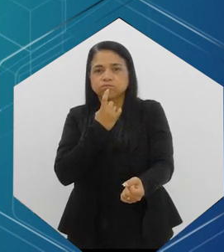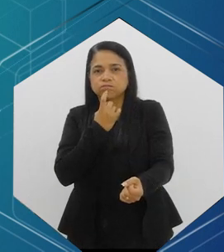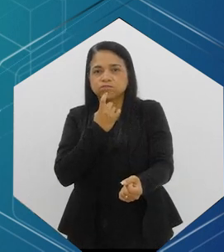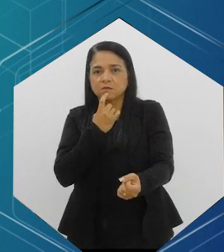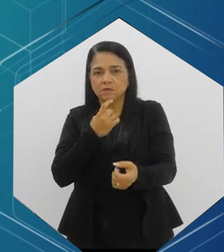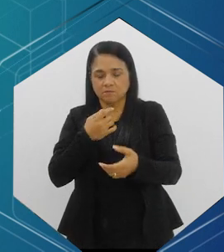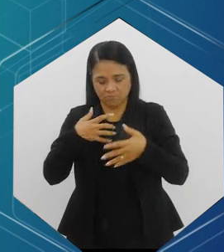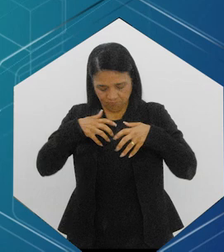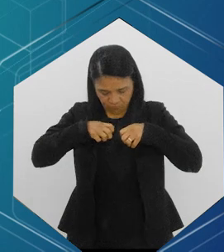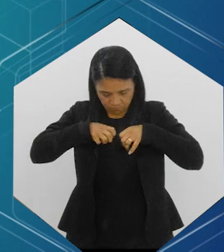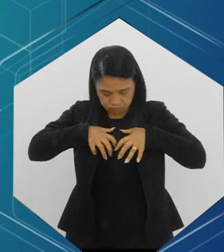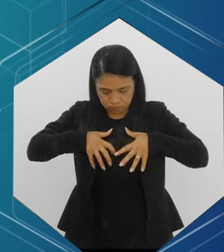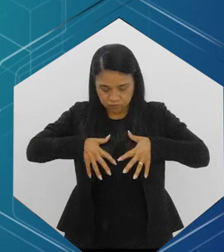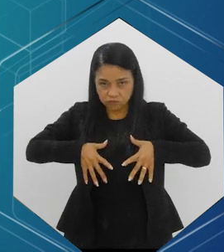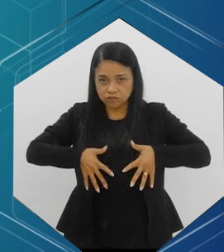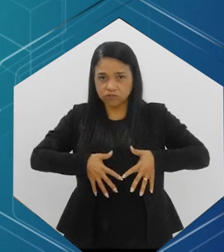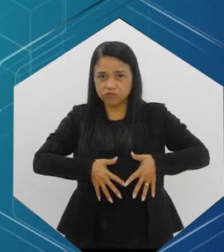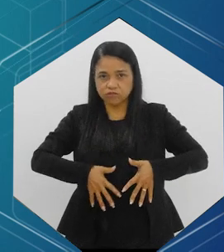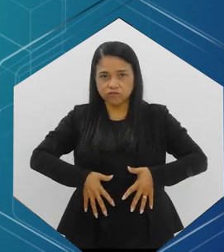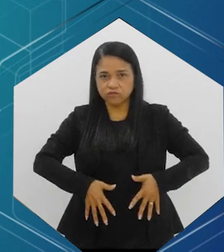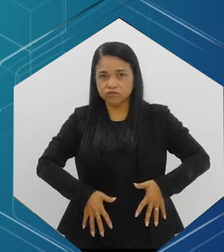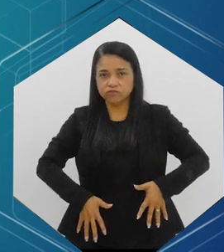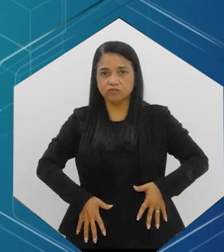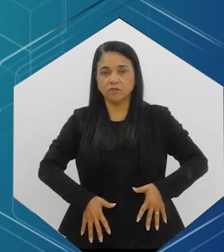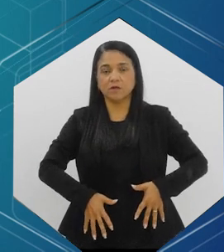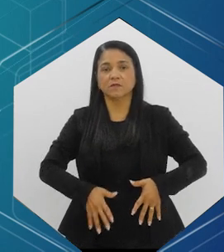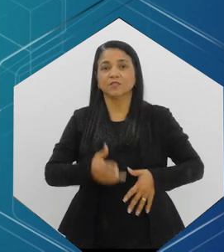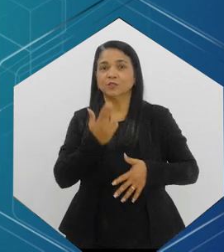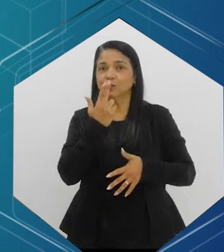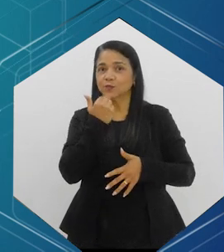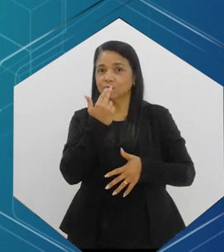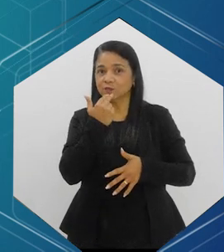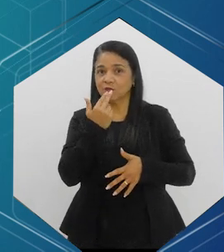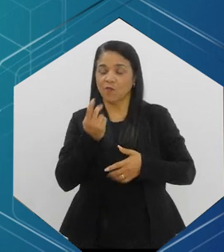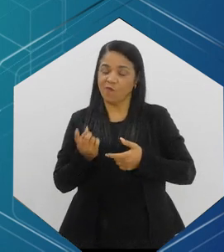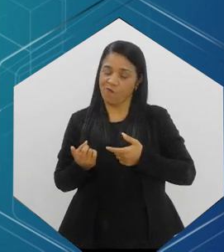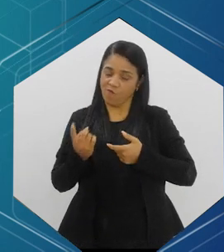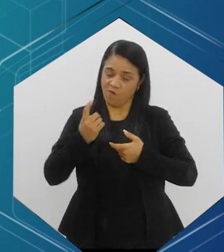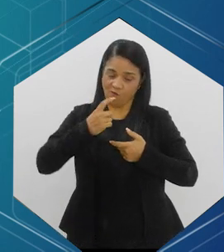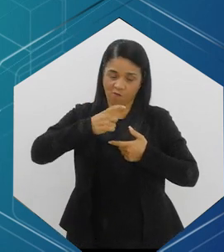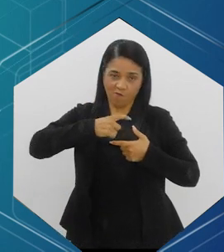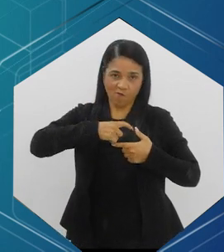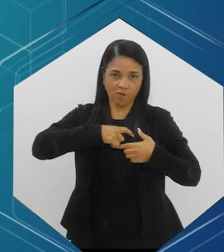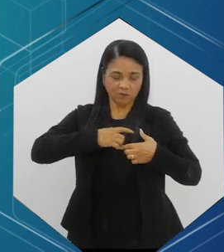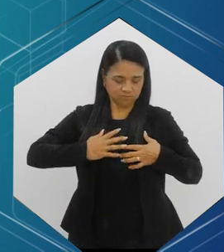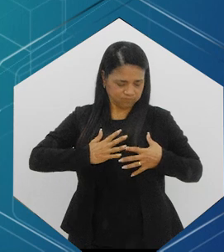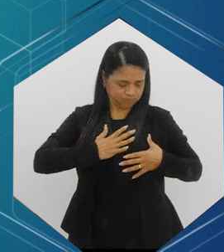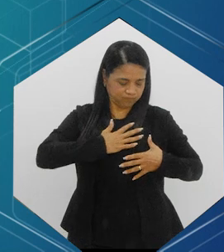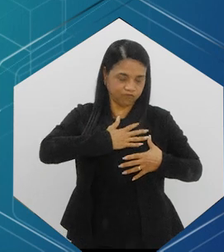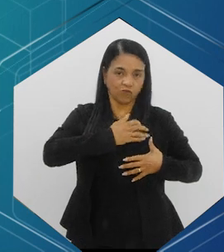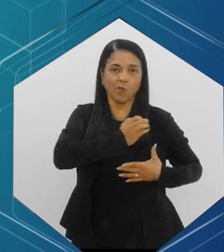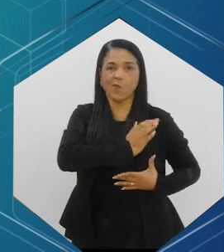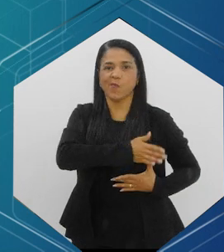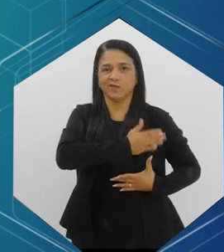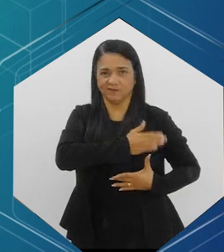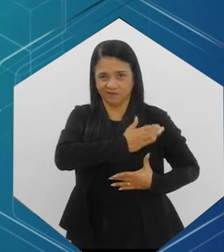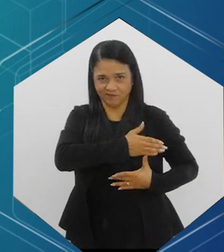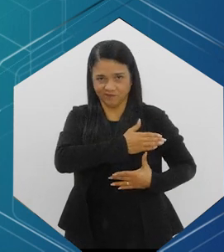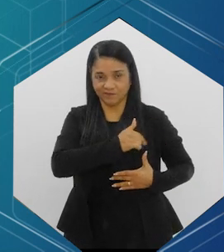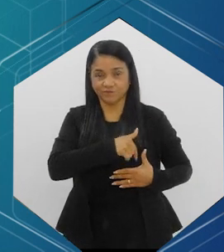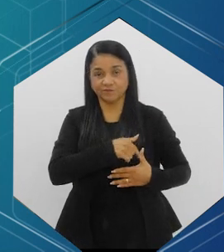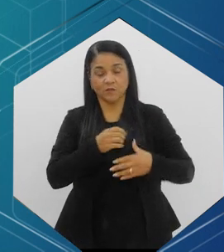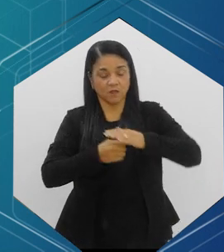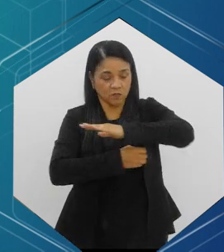de todos os lugares onde ele atuou para a nutrição de volta para o coração. A trombose